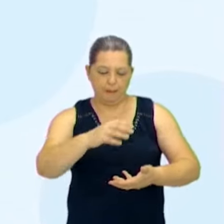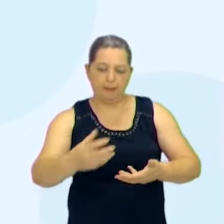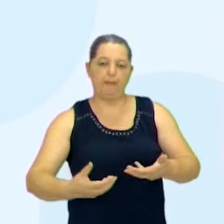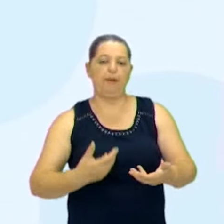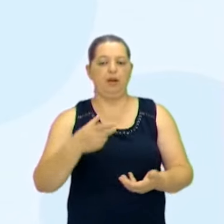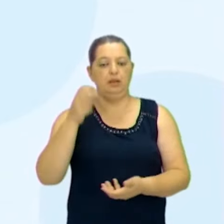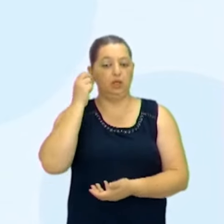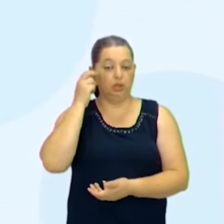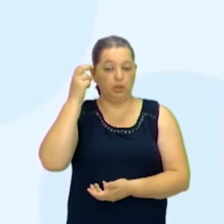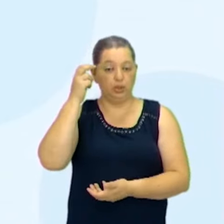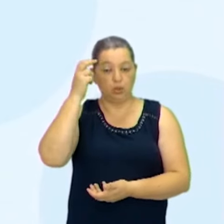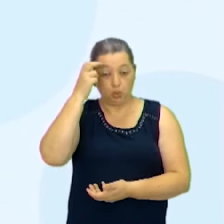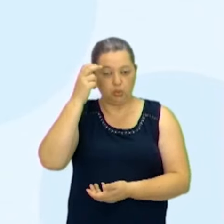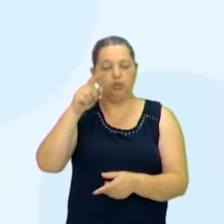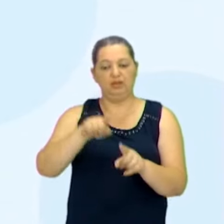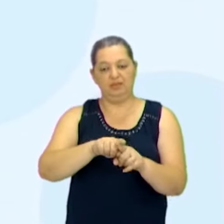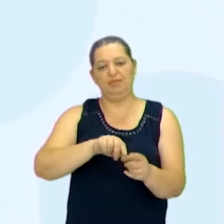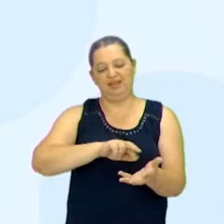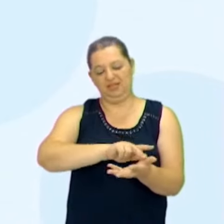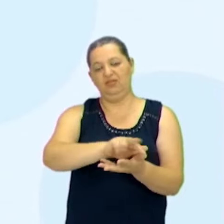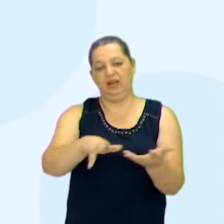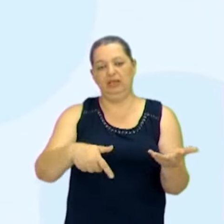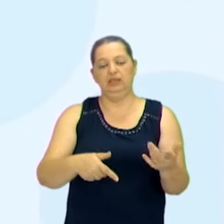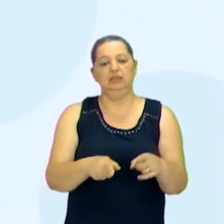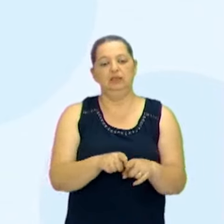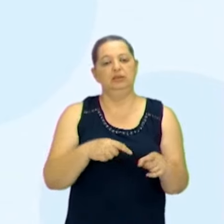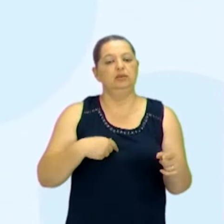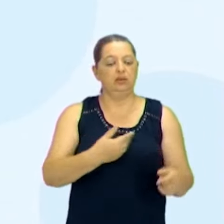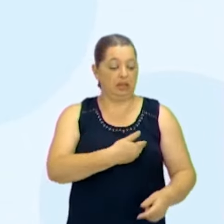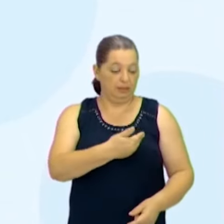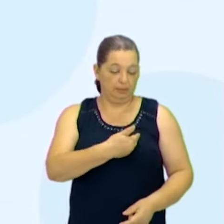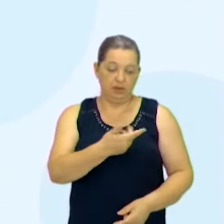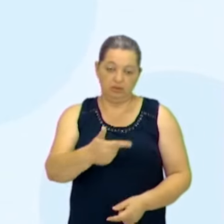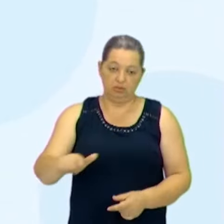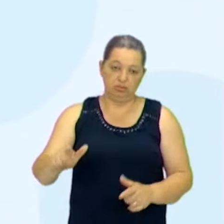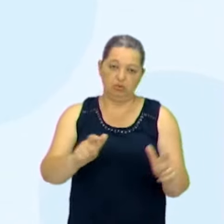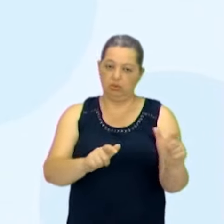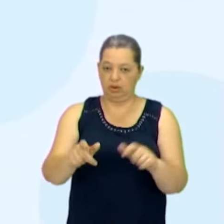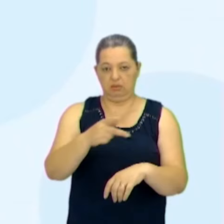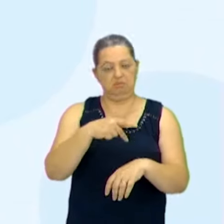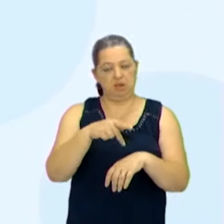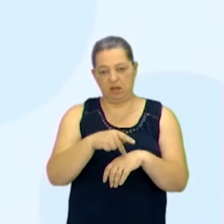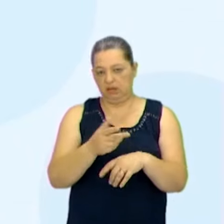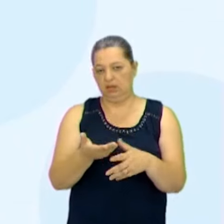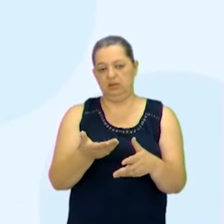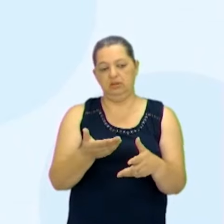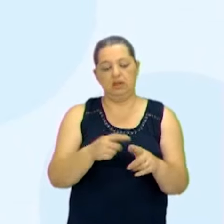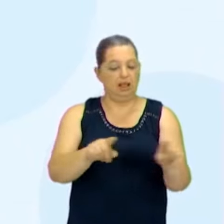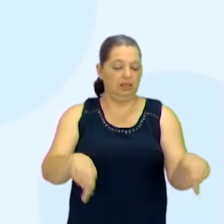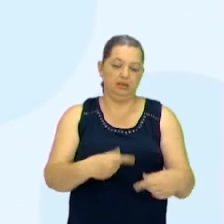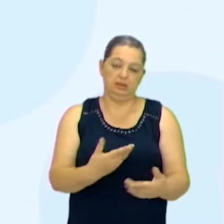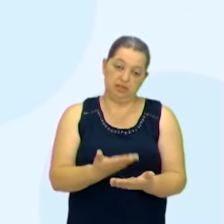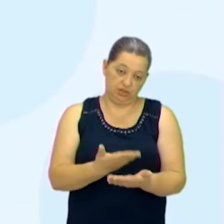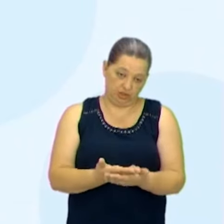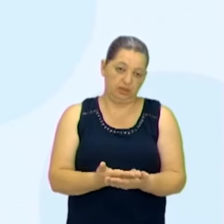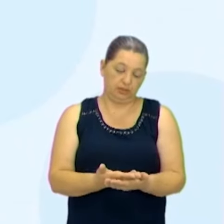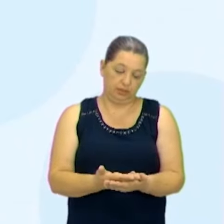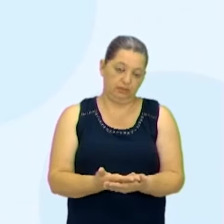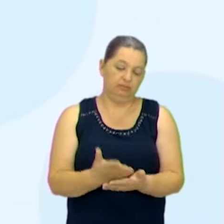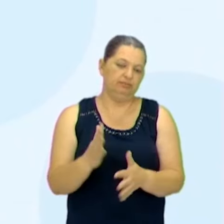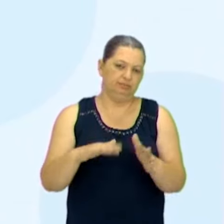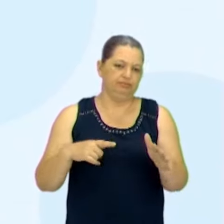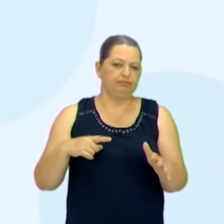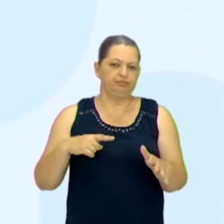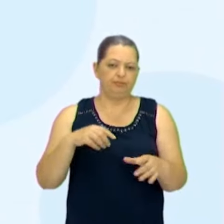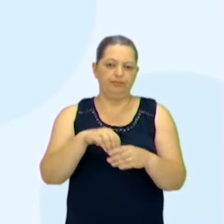diferentes entre si. Aí você tem algum colega de outra região ou país em sua sala de aula? Muitas escolas